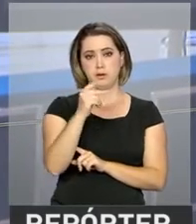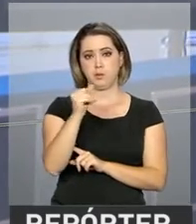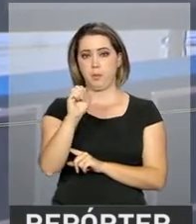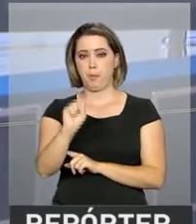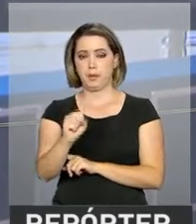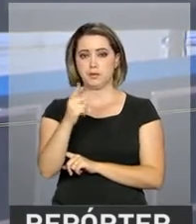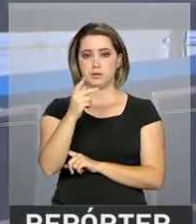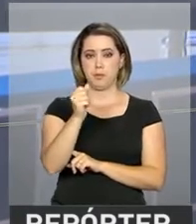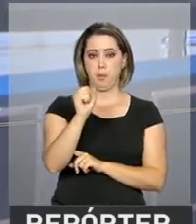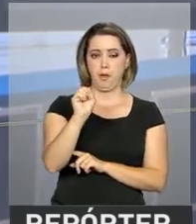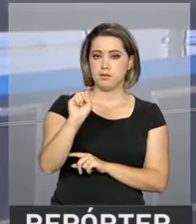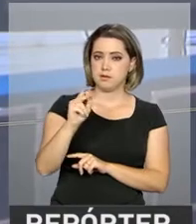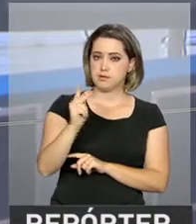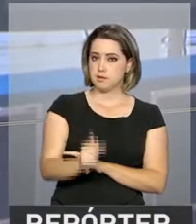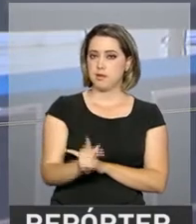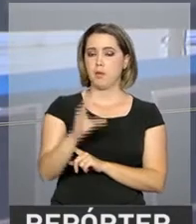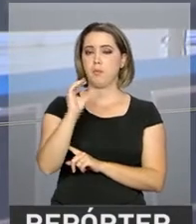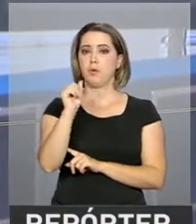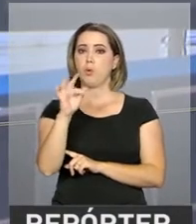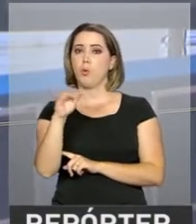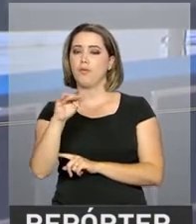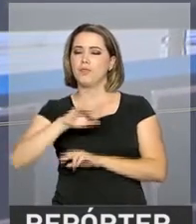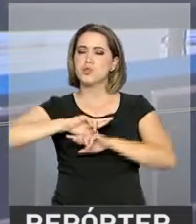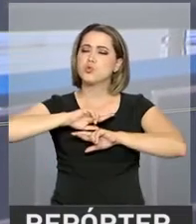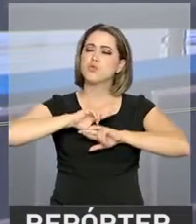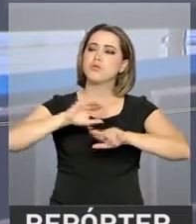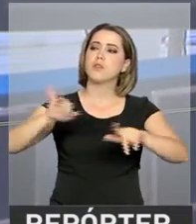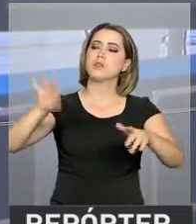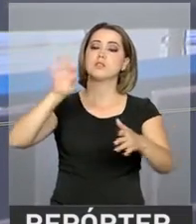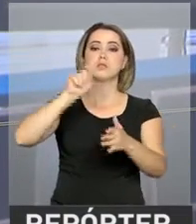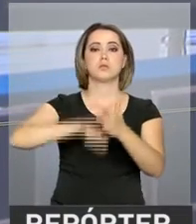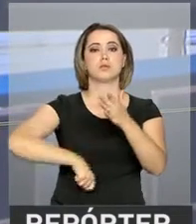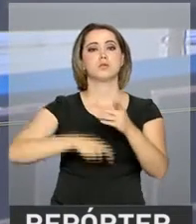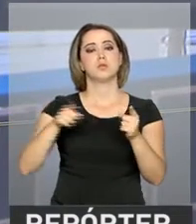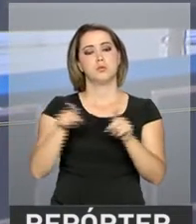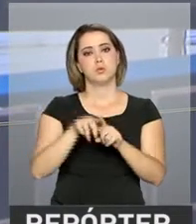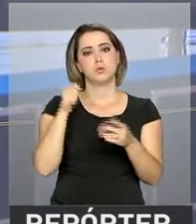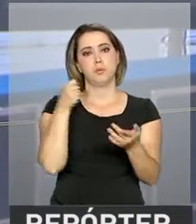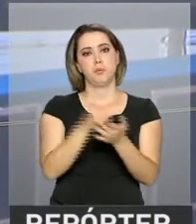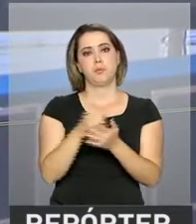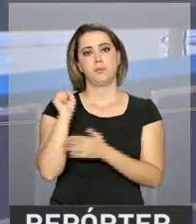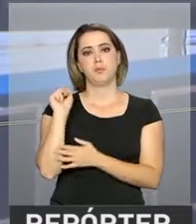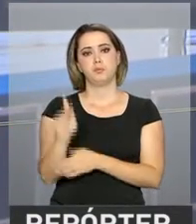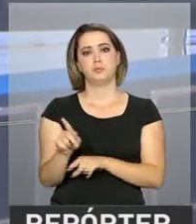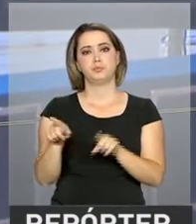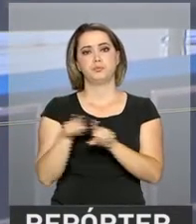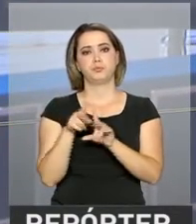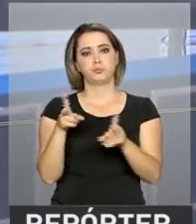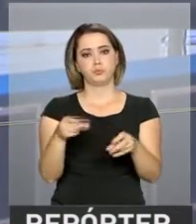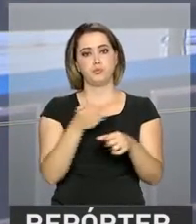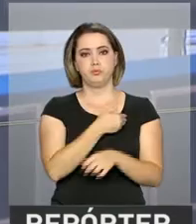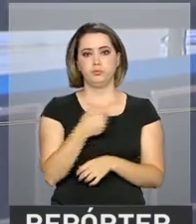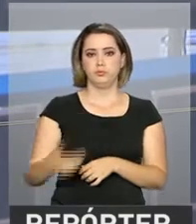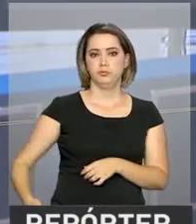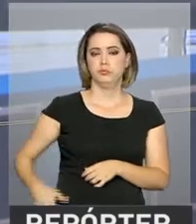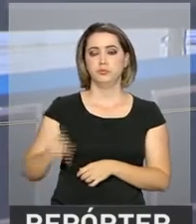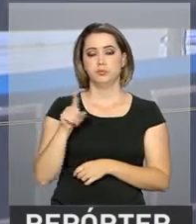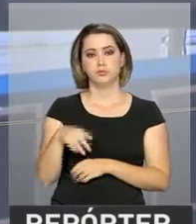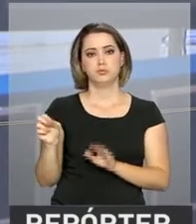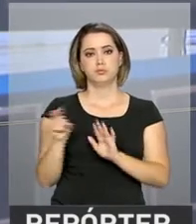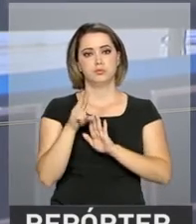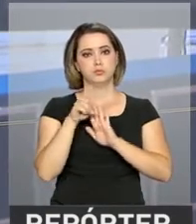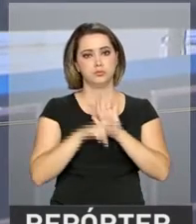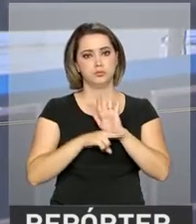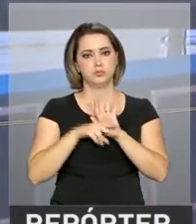a Seguridade Social é responsável por exemplo pelo pagamento de aposentadorias Ea expectativa do governo é que a